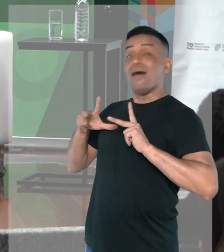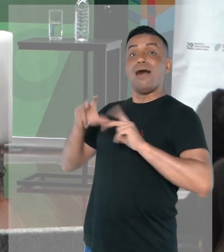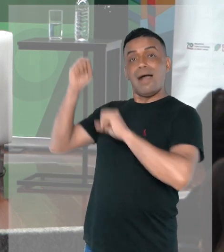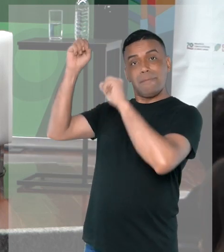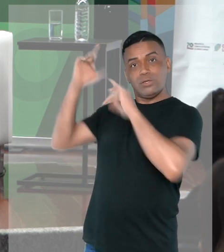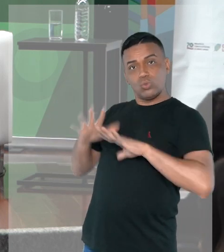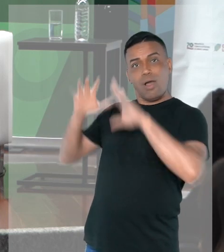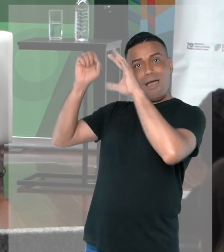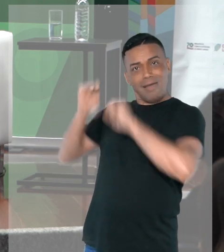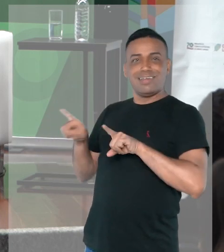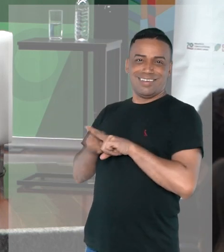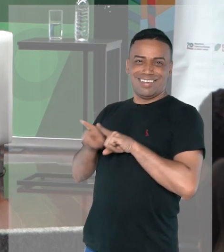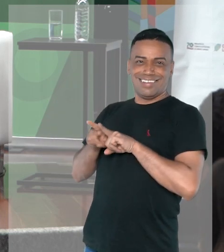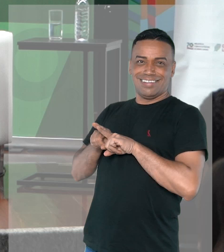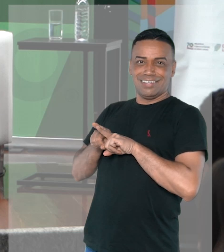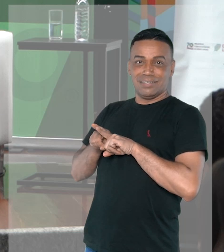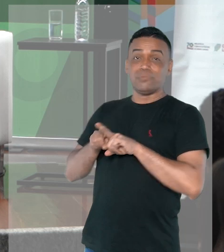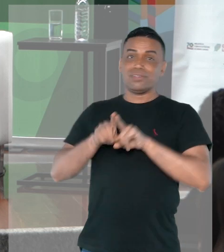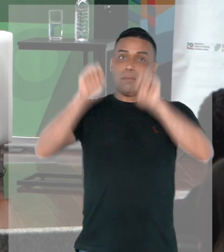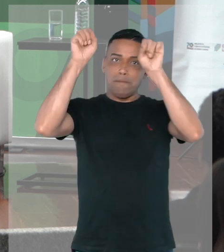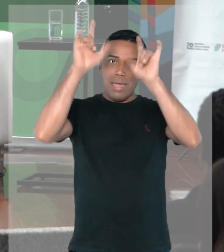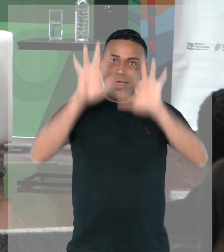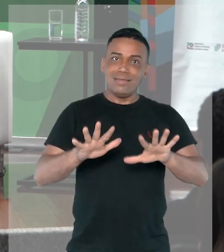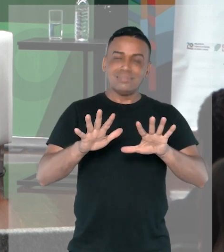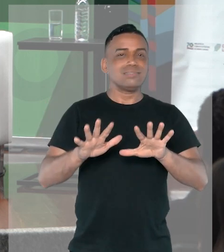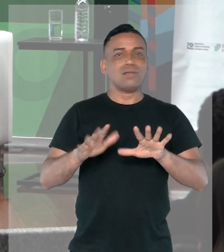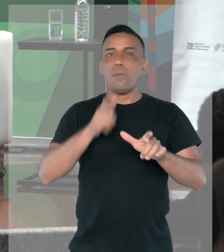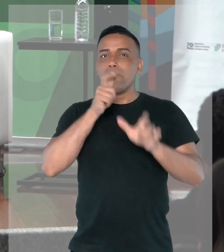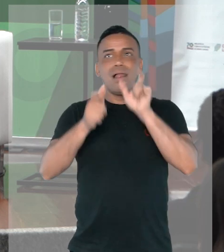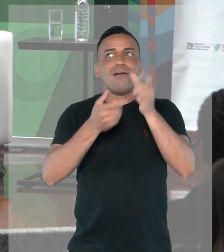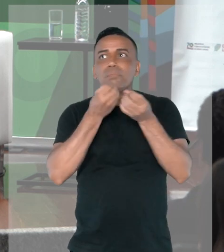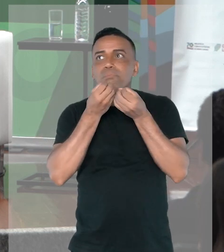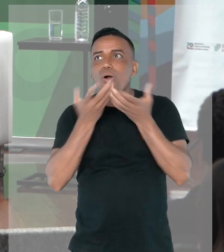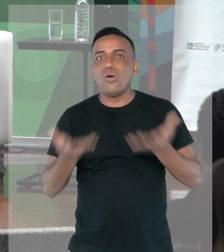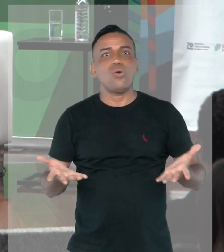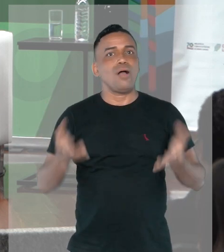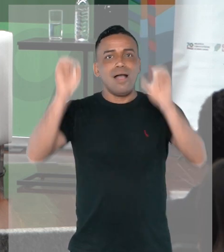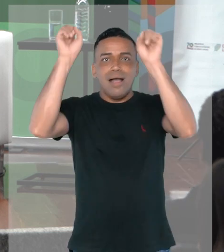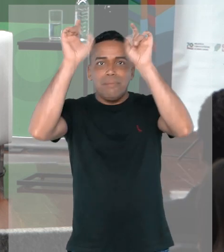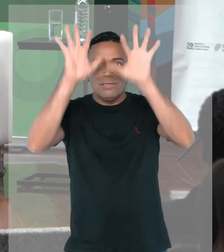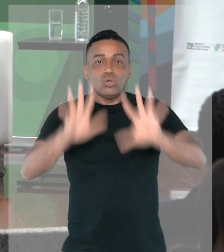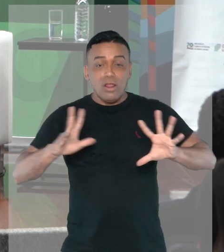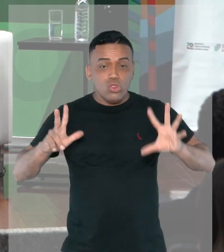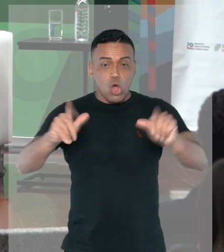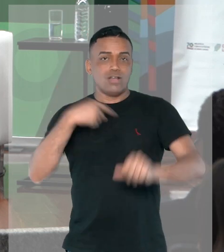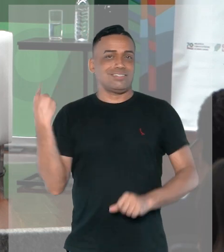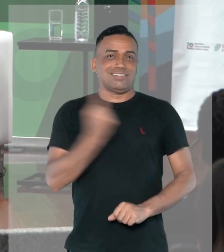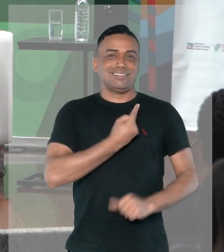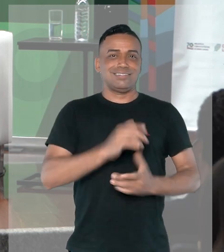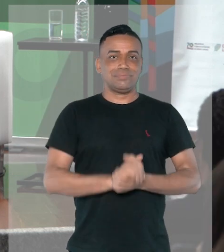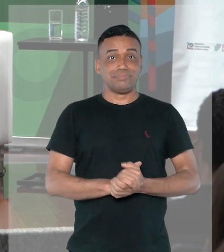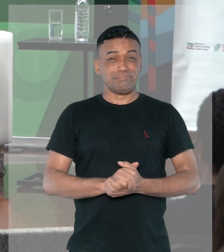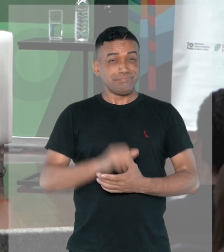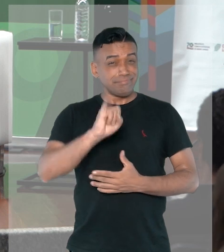As bênçãos que a gente fala, né? Benesses, falar palavras bonitas, boas, que abençoem a todos nós, não é isso? Mas